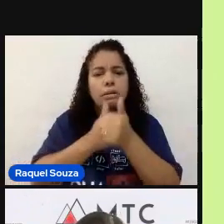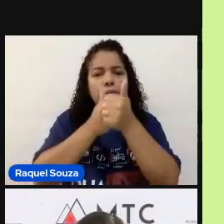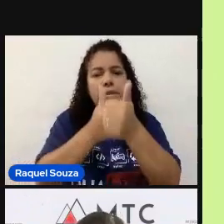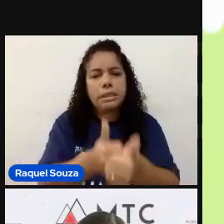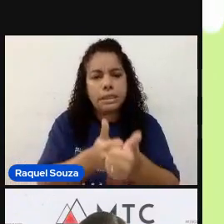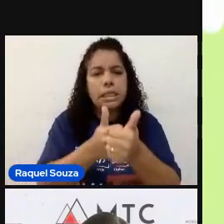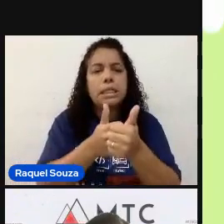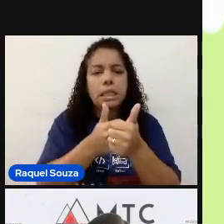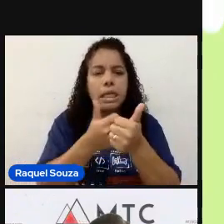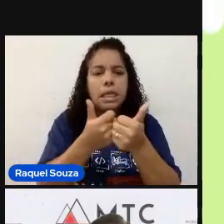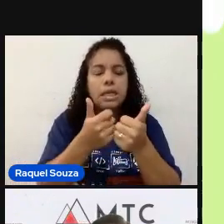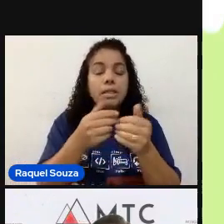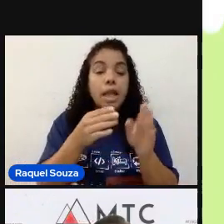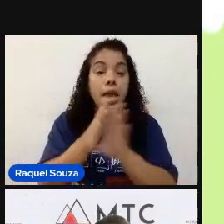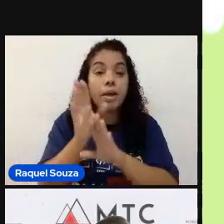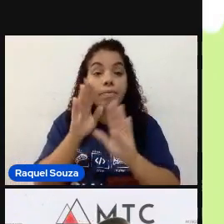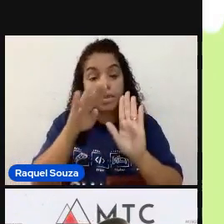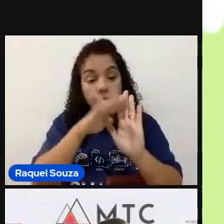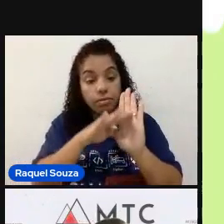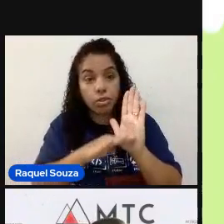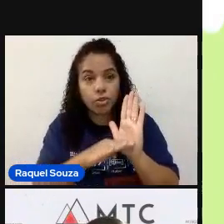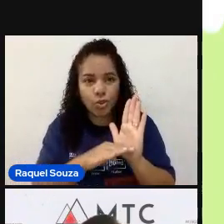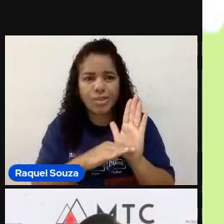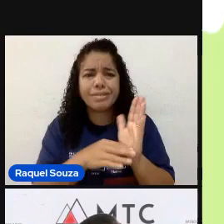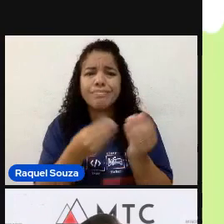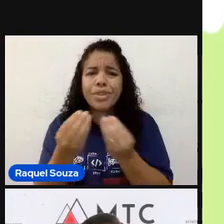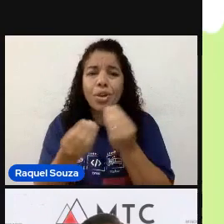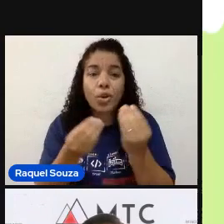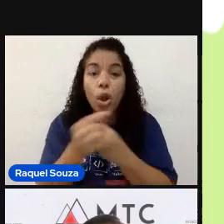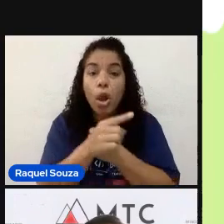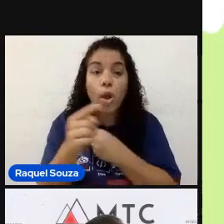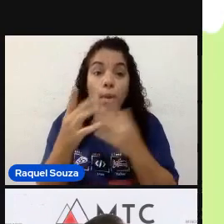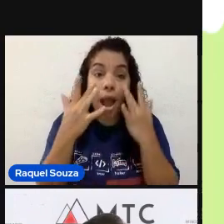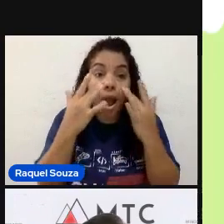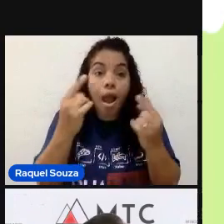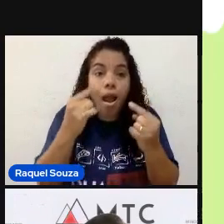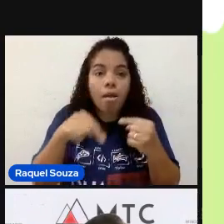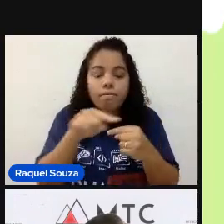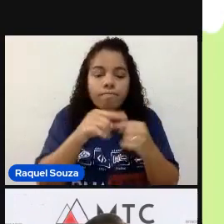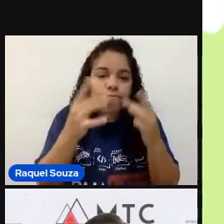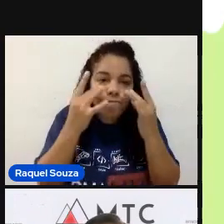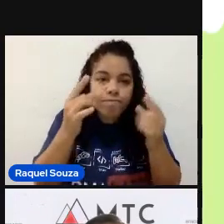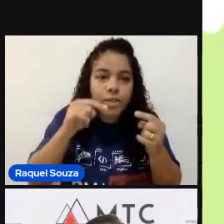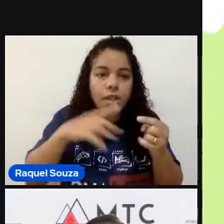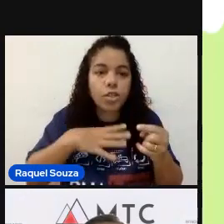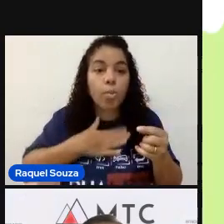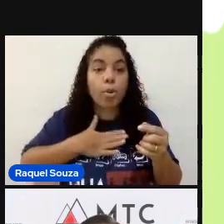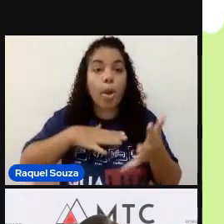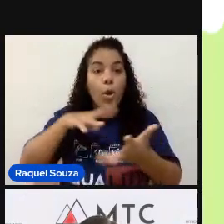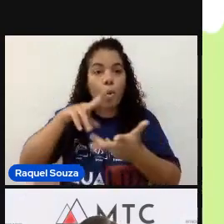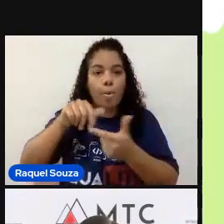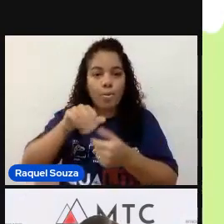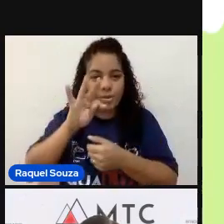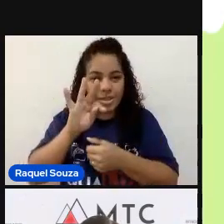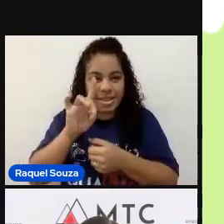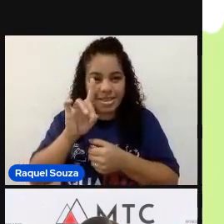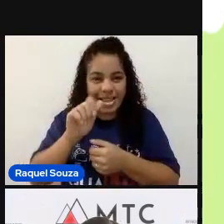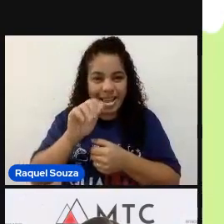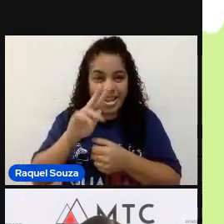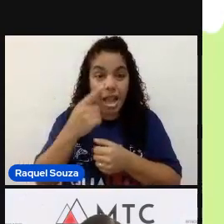instruções. Então, como eu trago a concentração para o meu mundo do TDAH, né? Eu uso isso